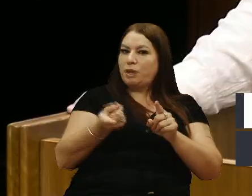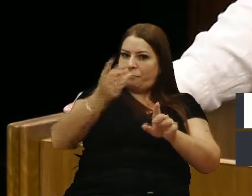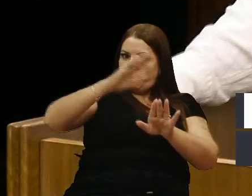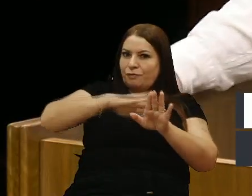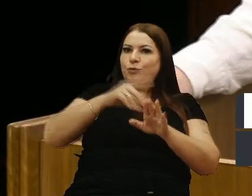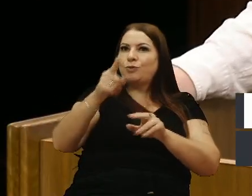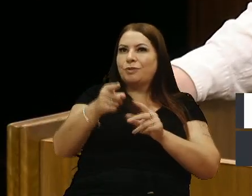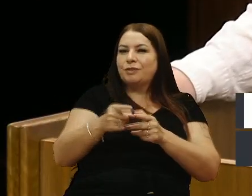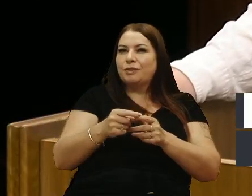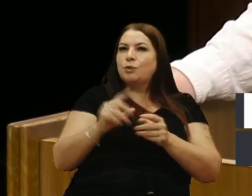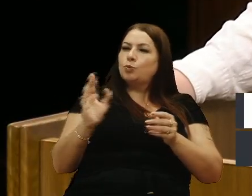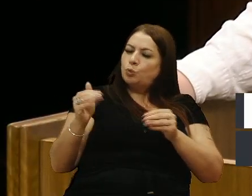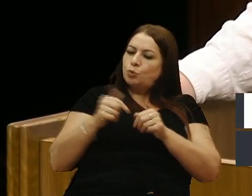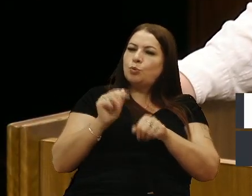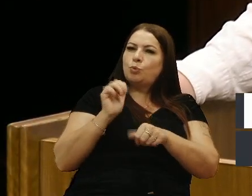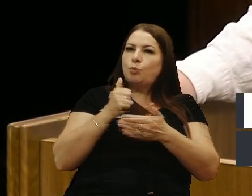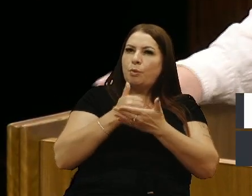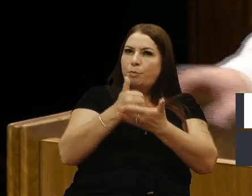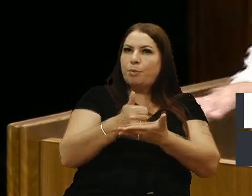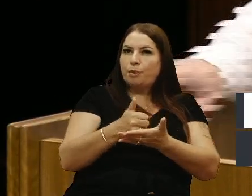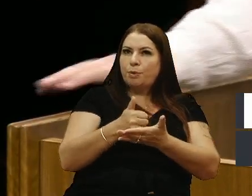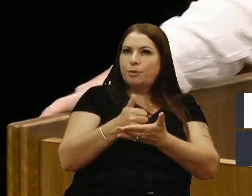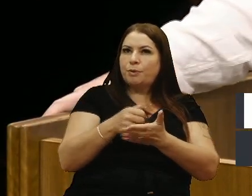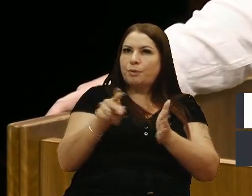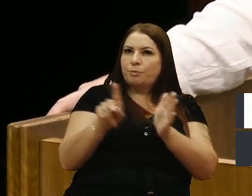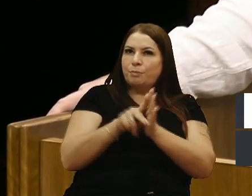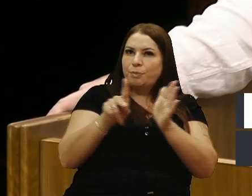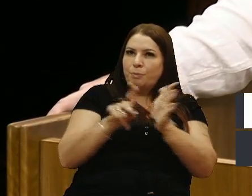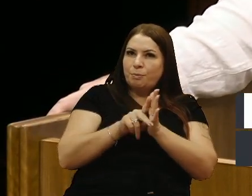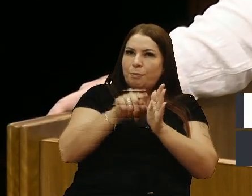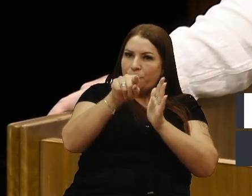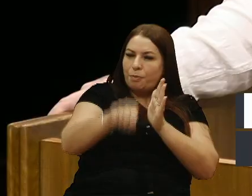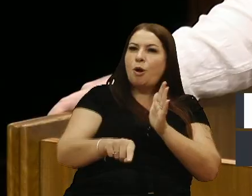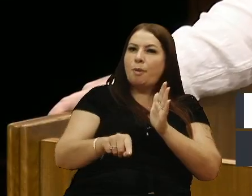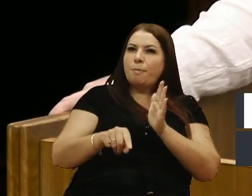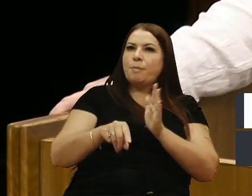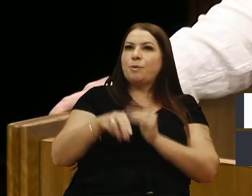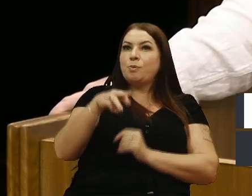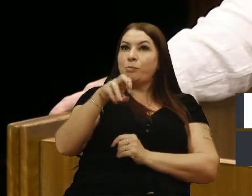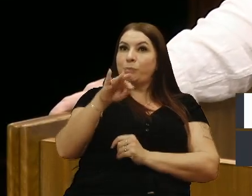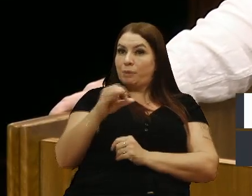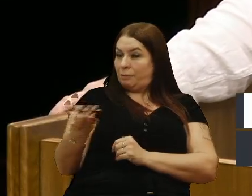isso com a cobertura do próprio Chocomito.